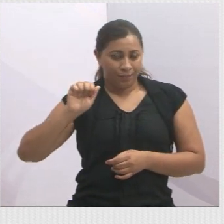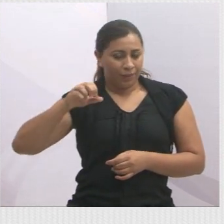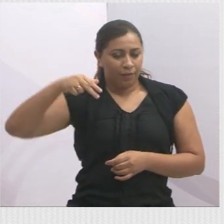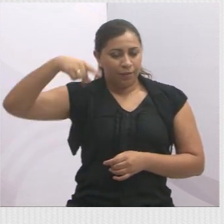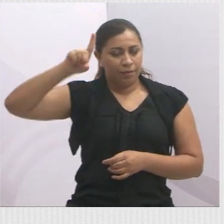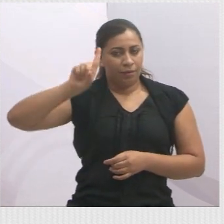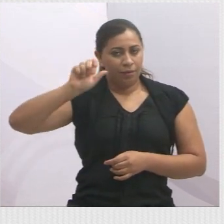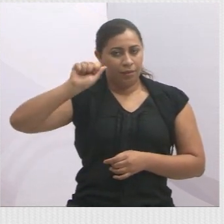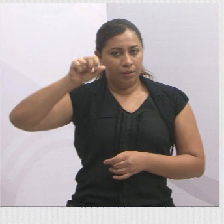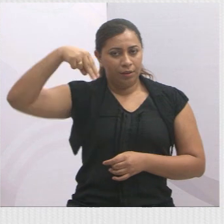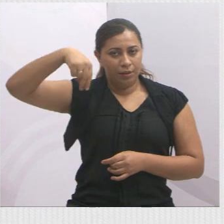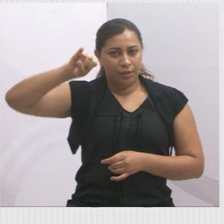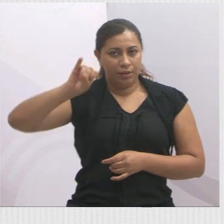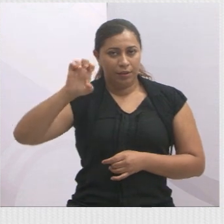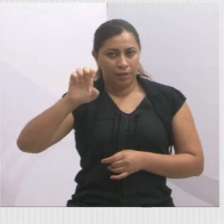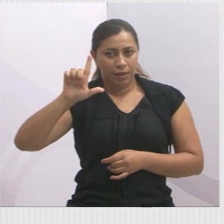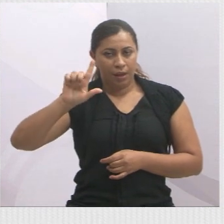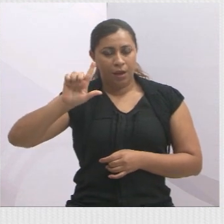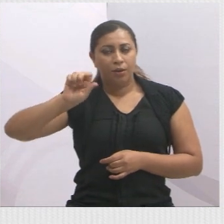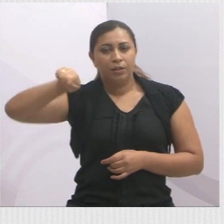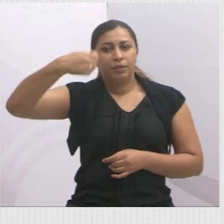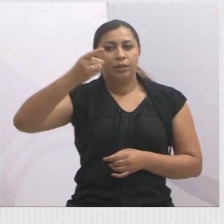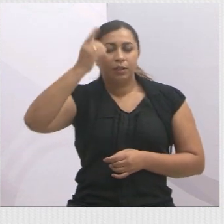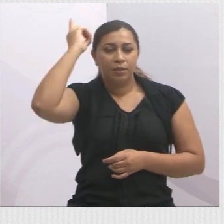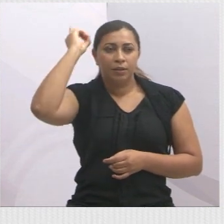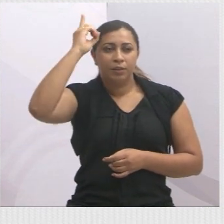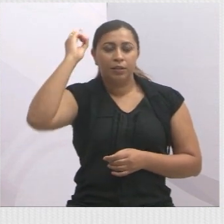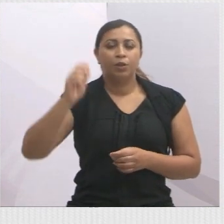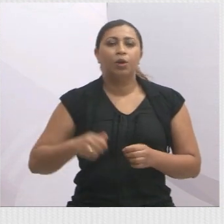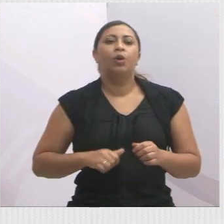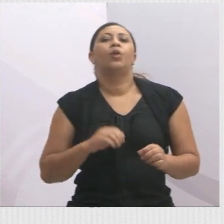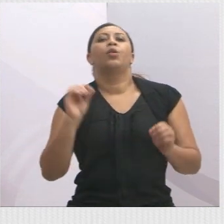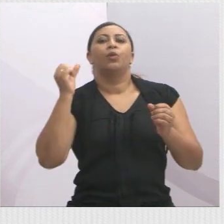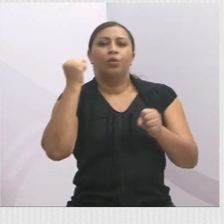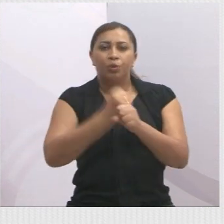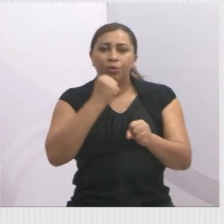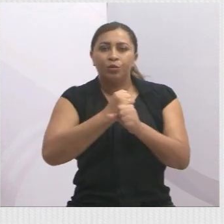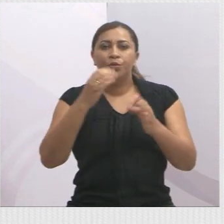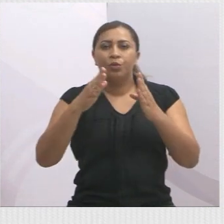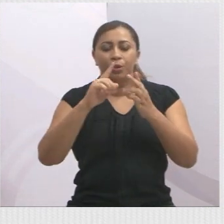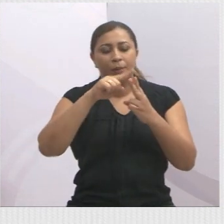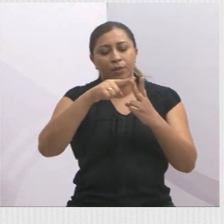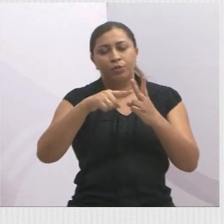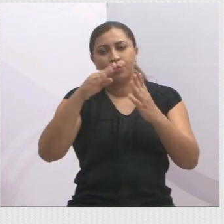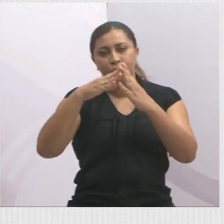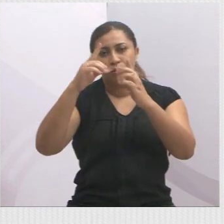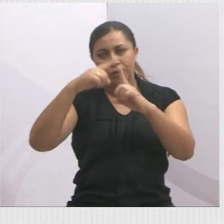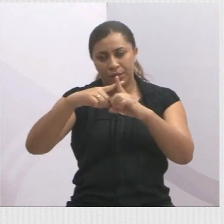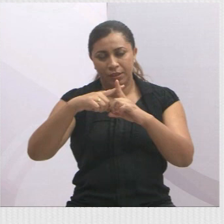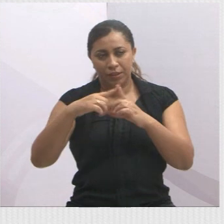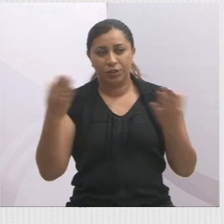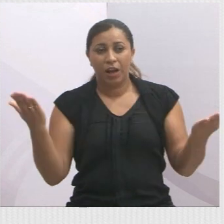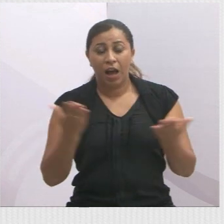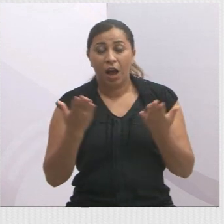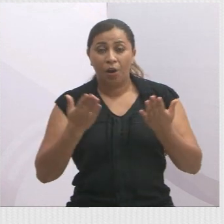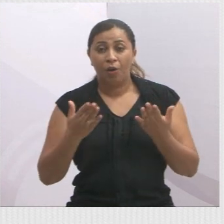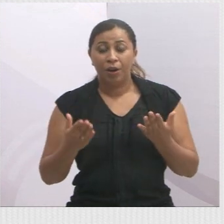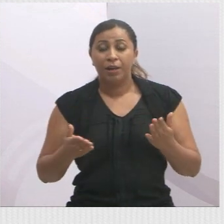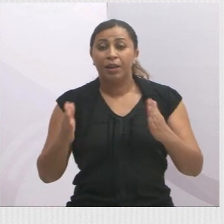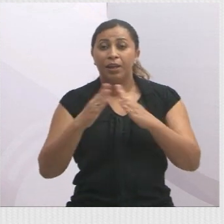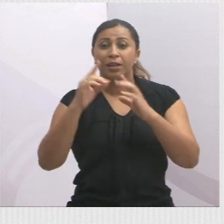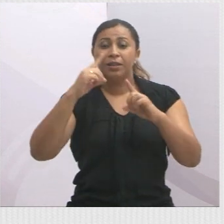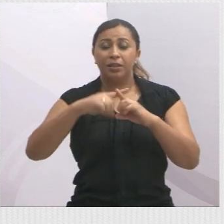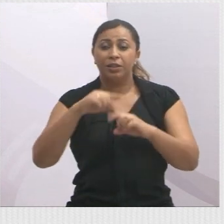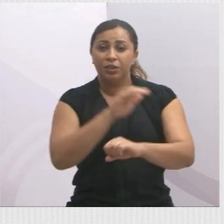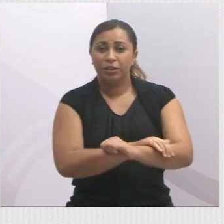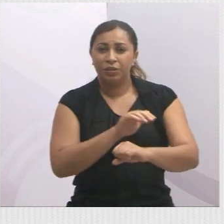do Jardim Porto Velho, Veraneio Irajá e Jardim Santa Maria. Atualmente, a Igreja de Jacareí